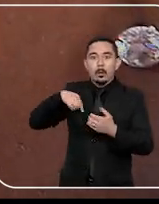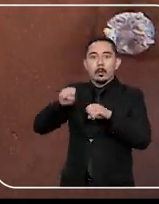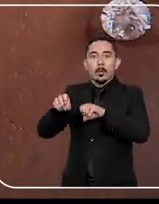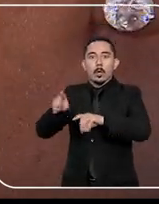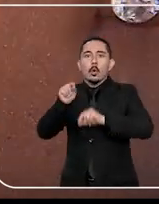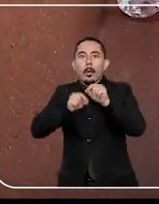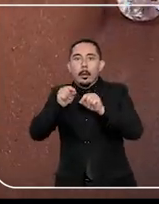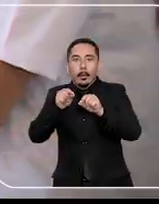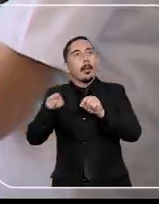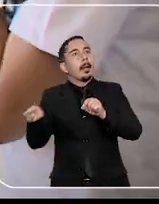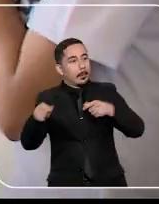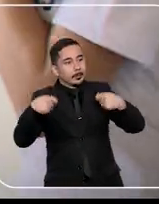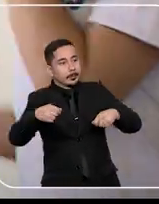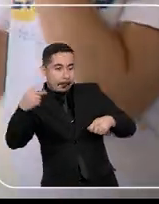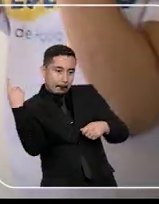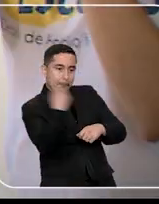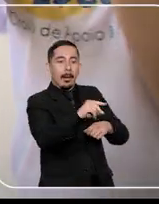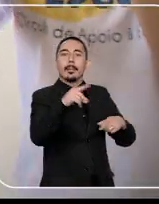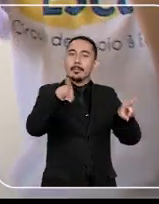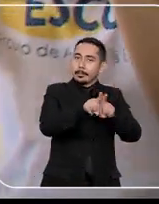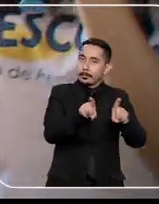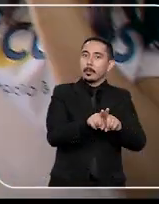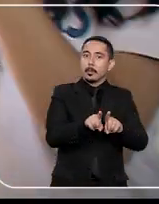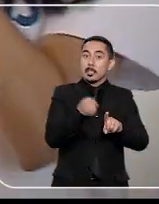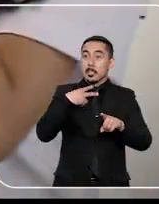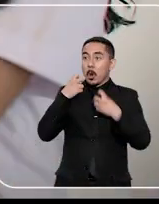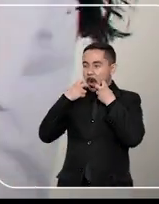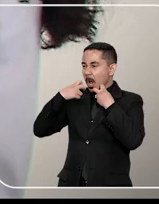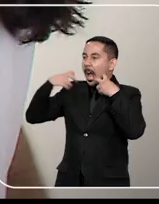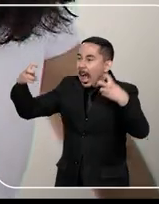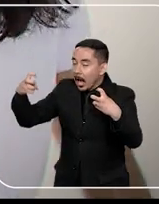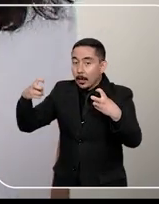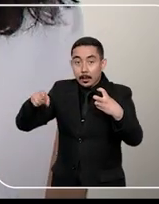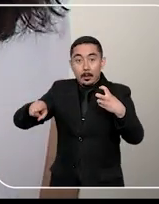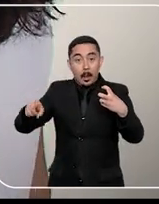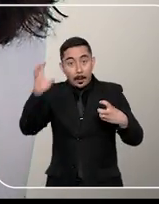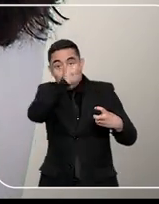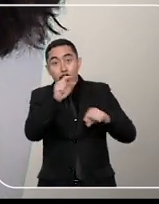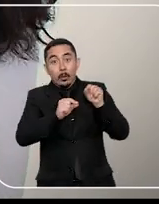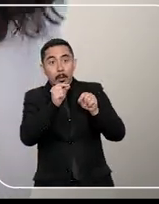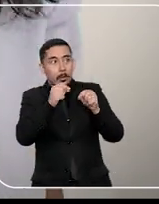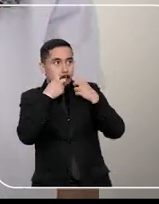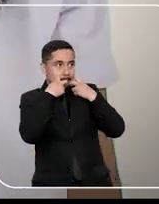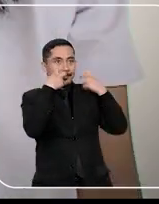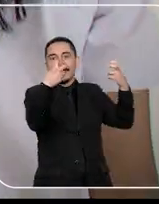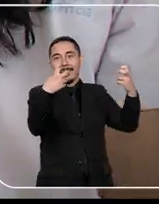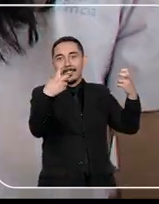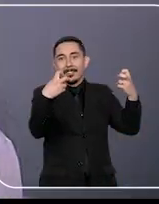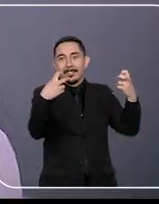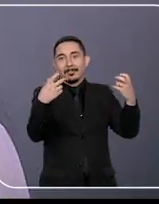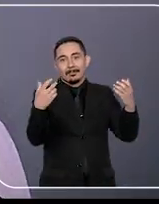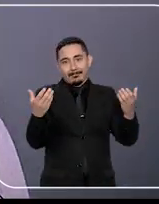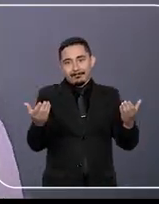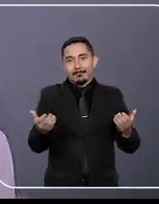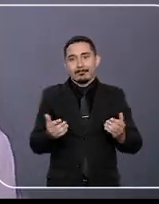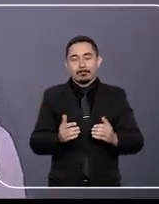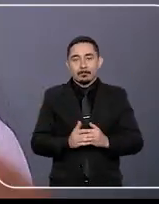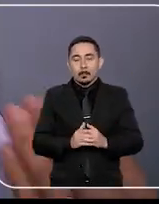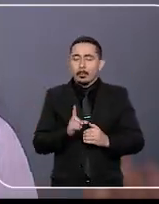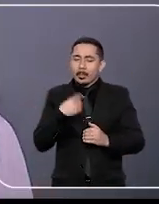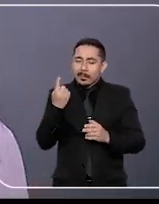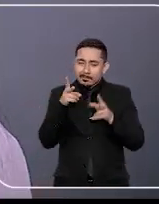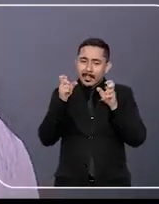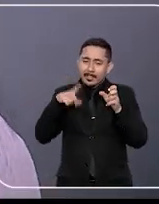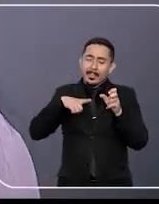ela? Bater. Se eu grito com ela, o que eu estou ensinando para ela? Gritar. A gente ainda vê